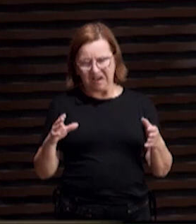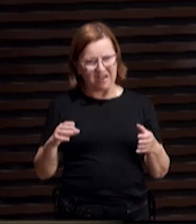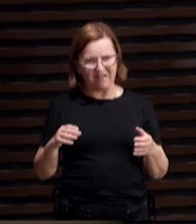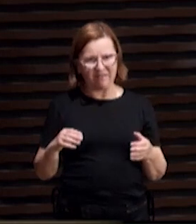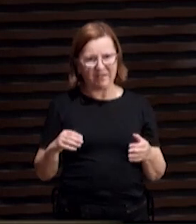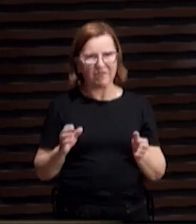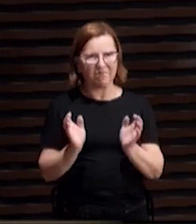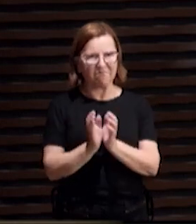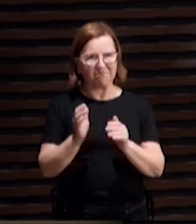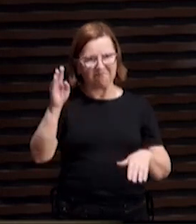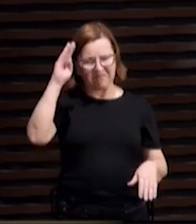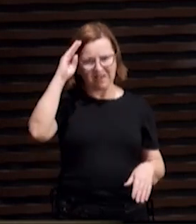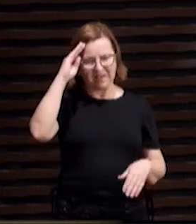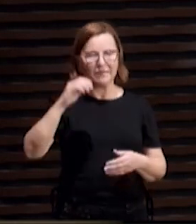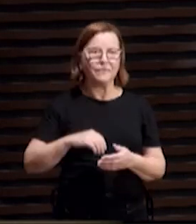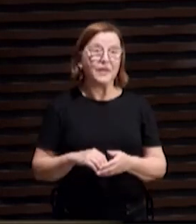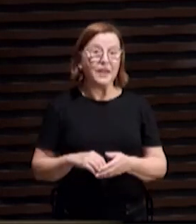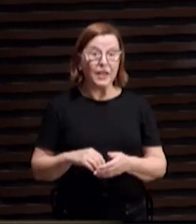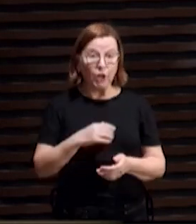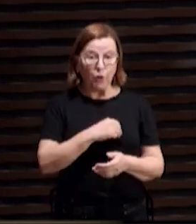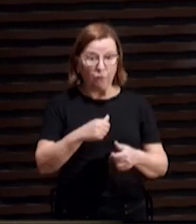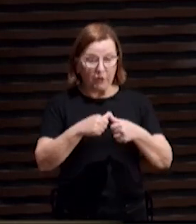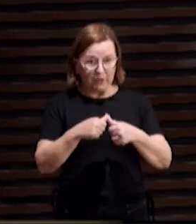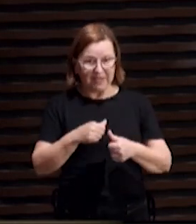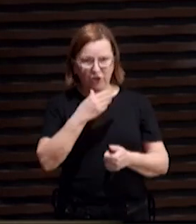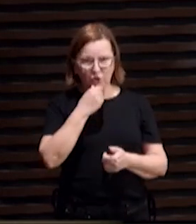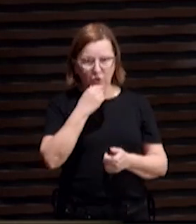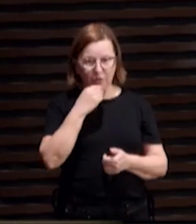E o filho desse milionário e desse grande empresário foi para a guerra.